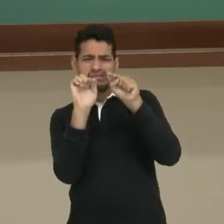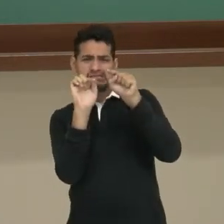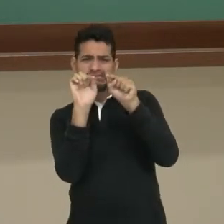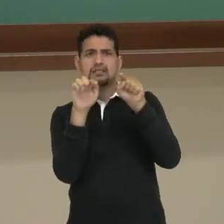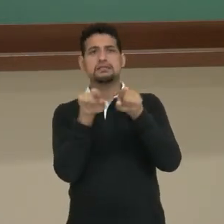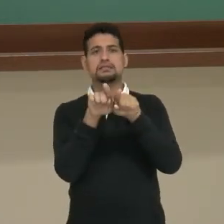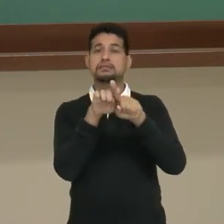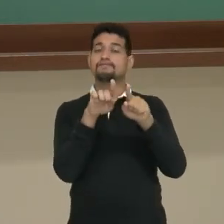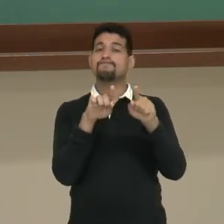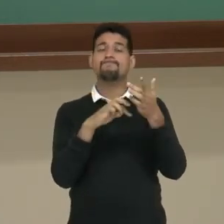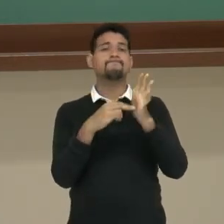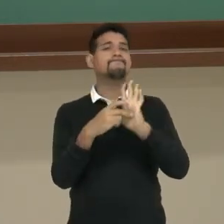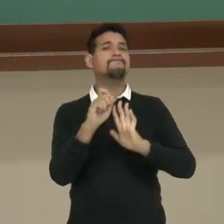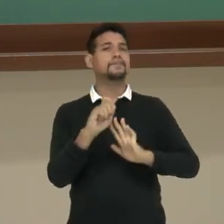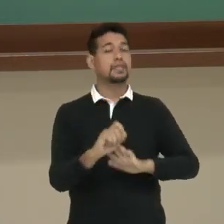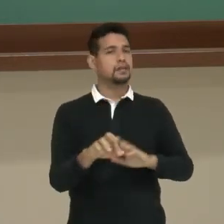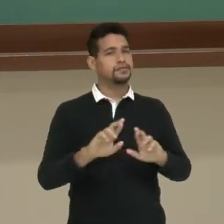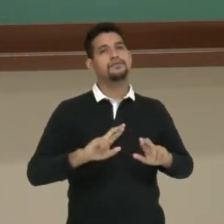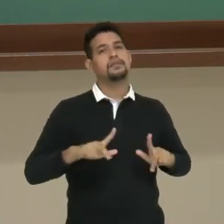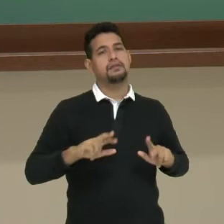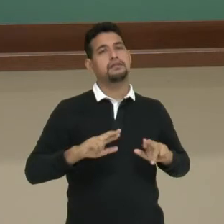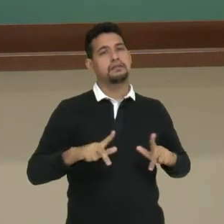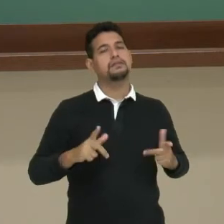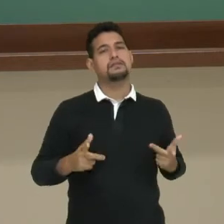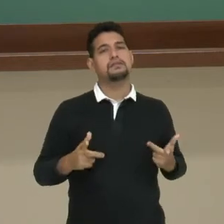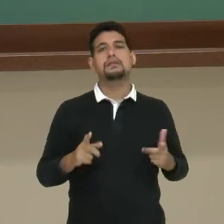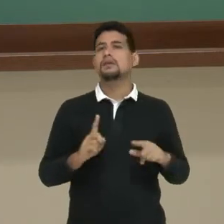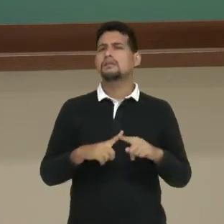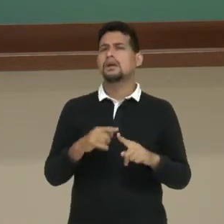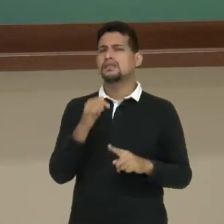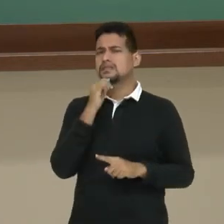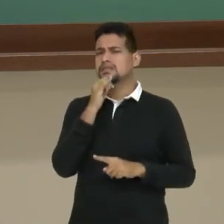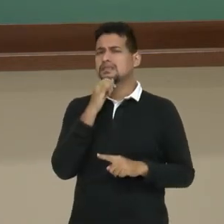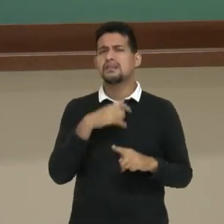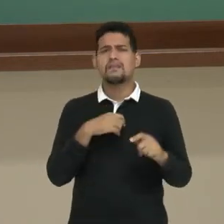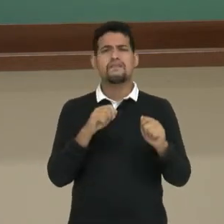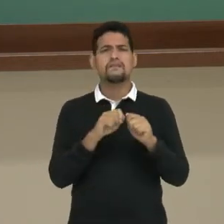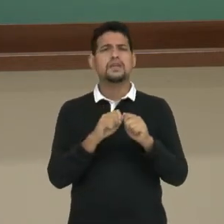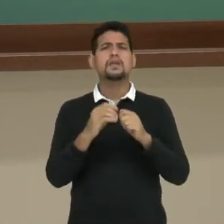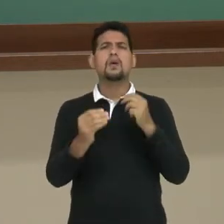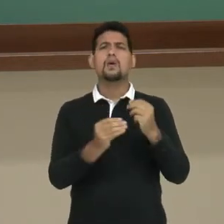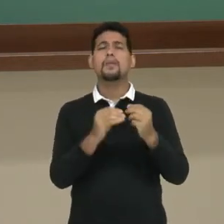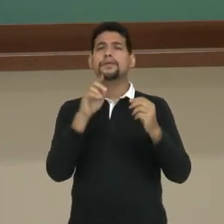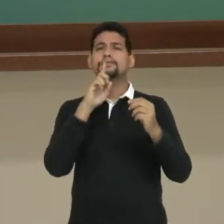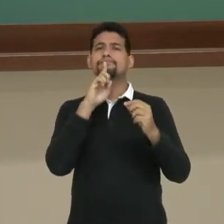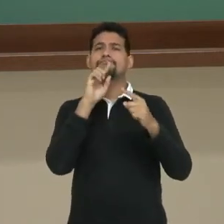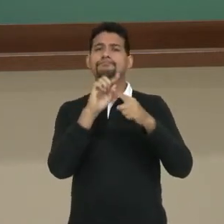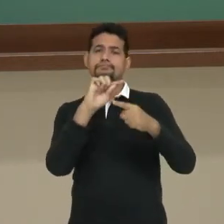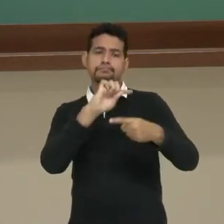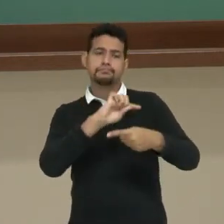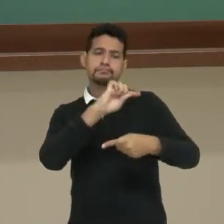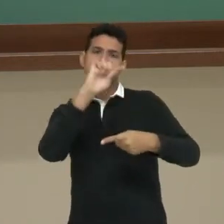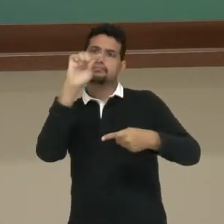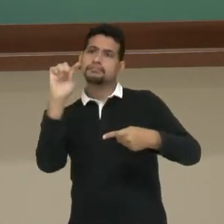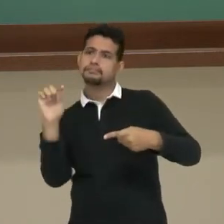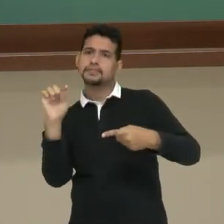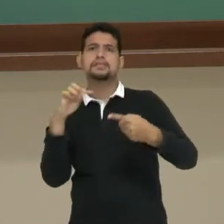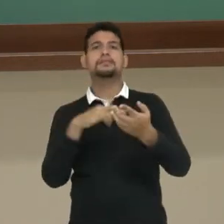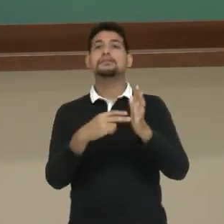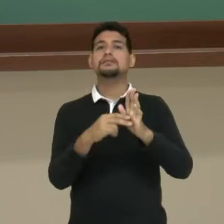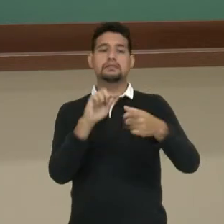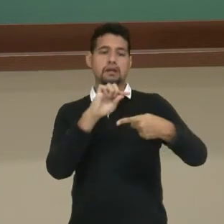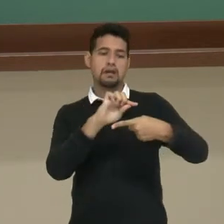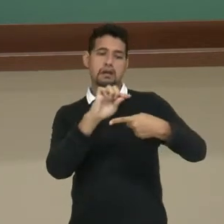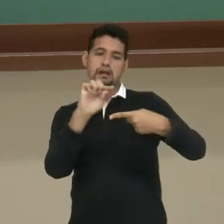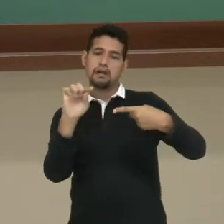coeficientes angulares são diferentes, né? Se elas são perpendiculares, significa que o produto dos coeficientes